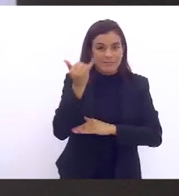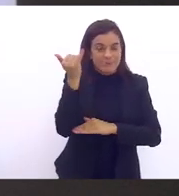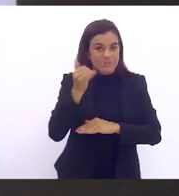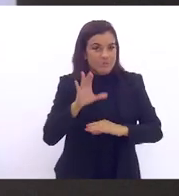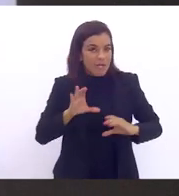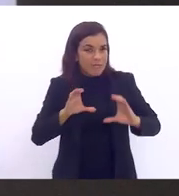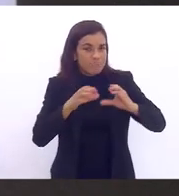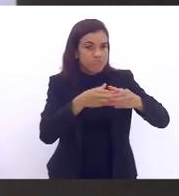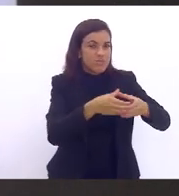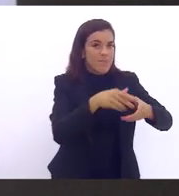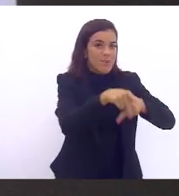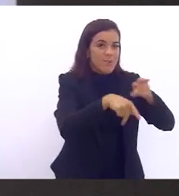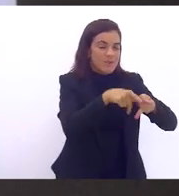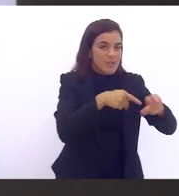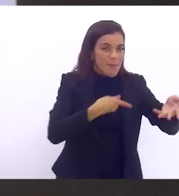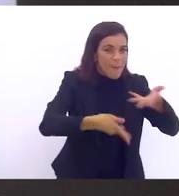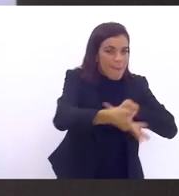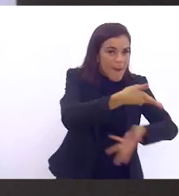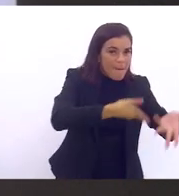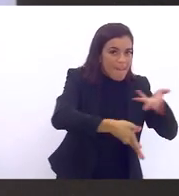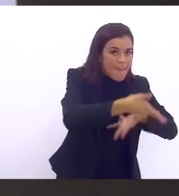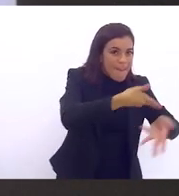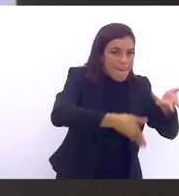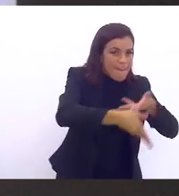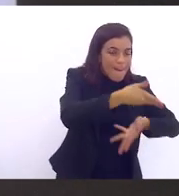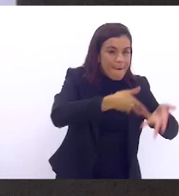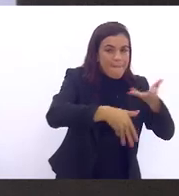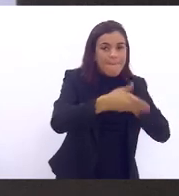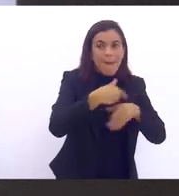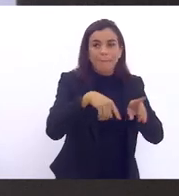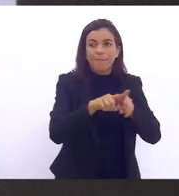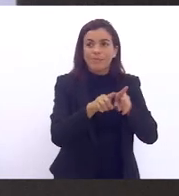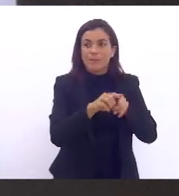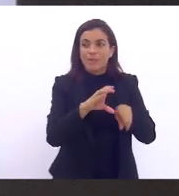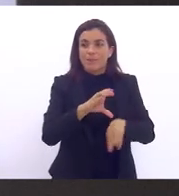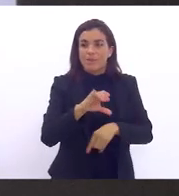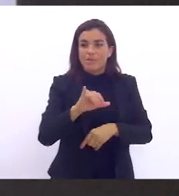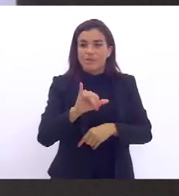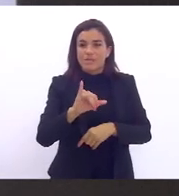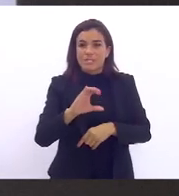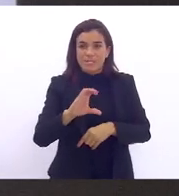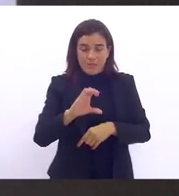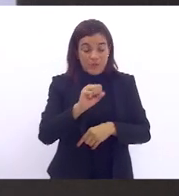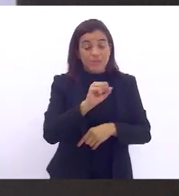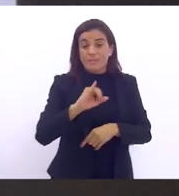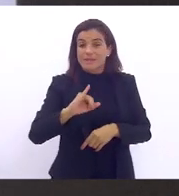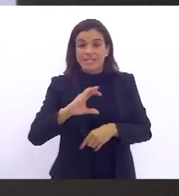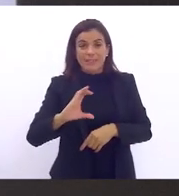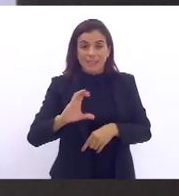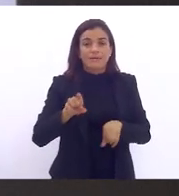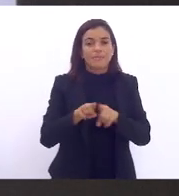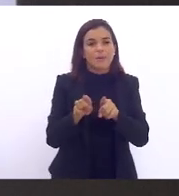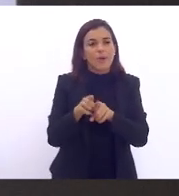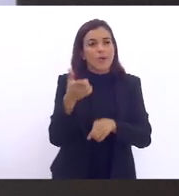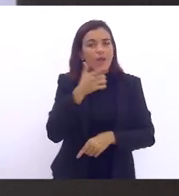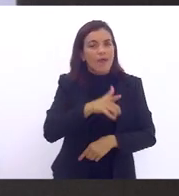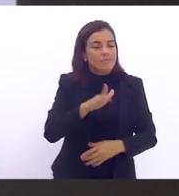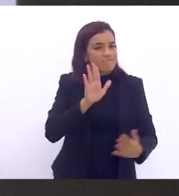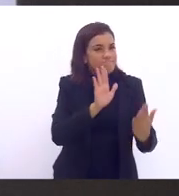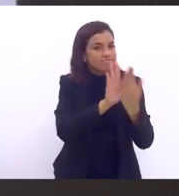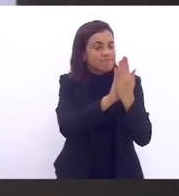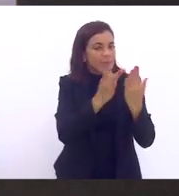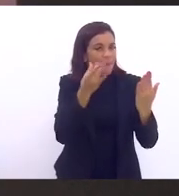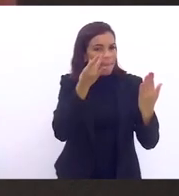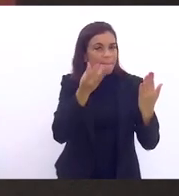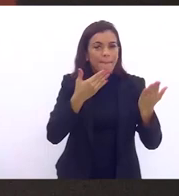para ter acesso e eles terem acesso à informação também o o CC ele é feito algo muito pessoal né a gente consegue falar pessoa a